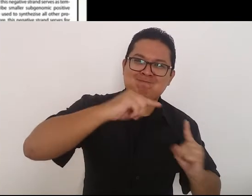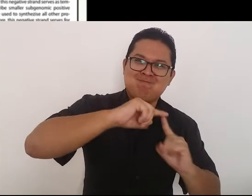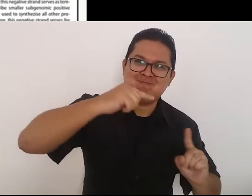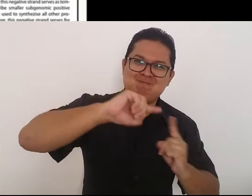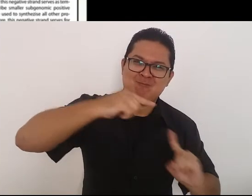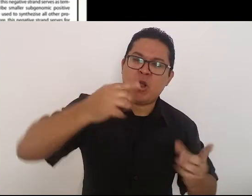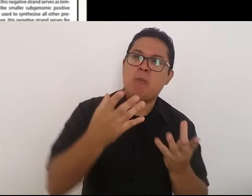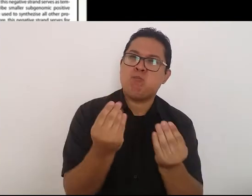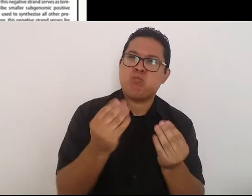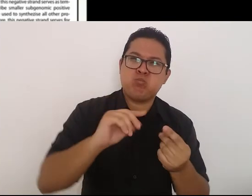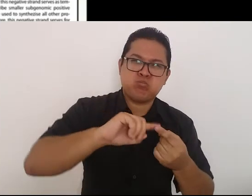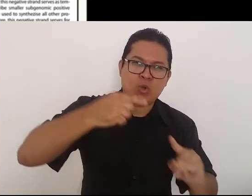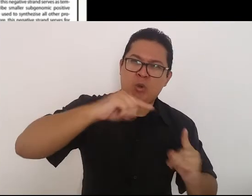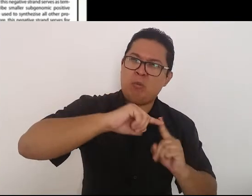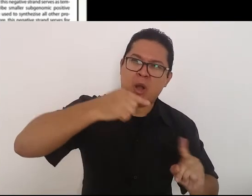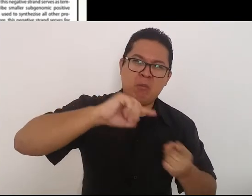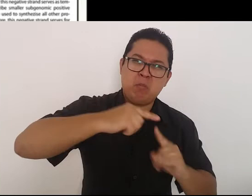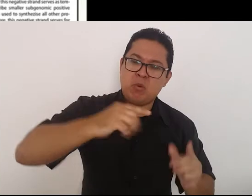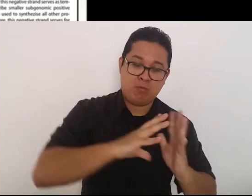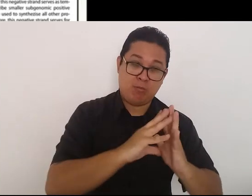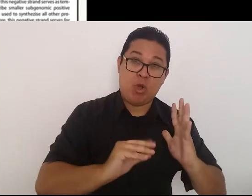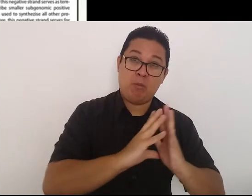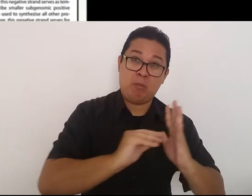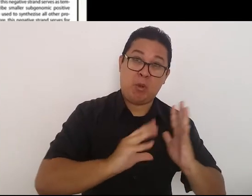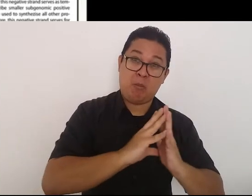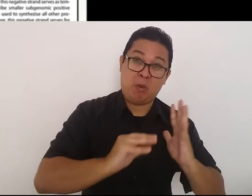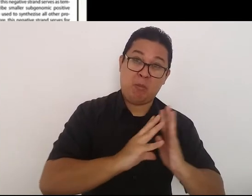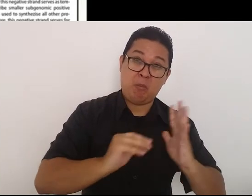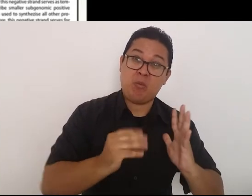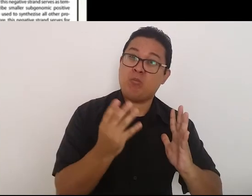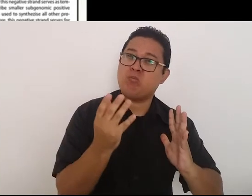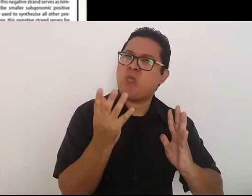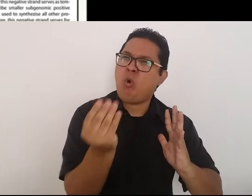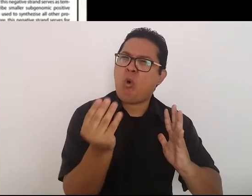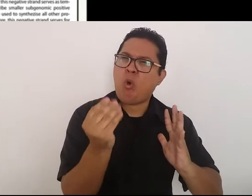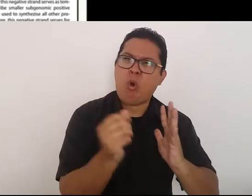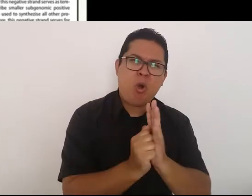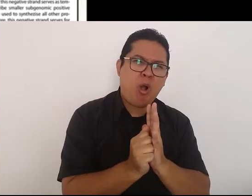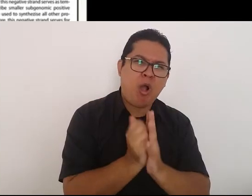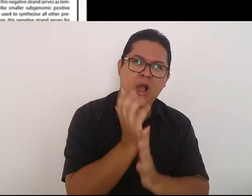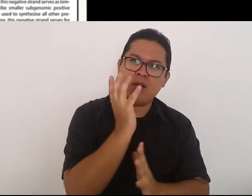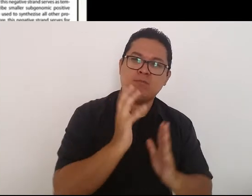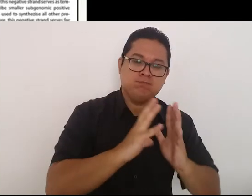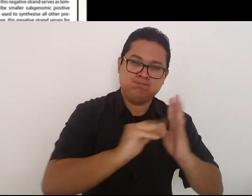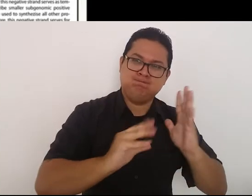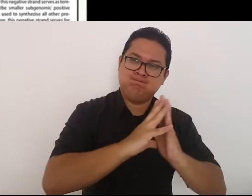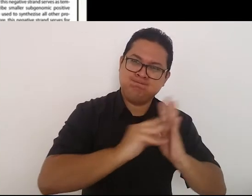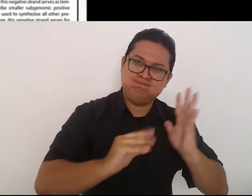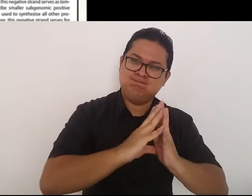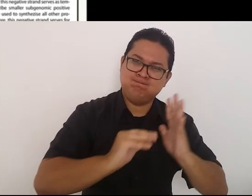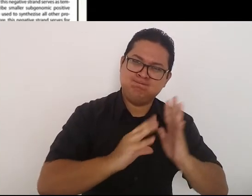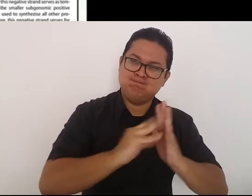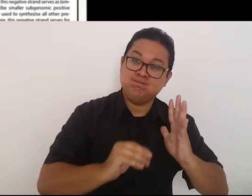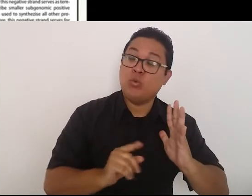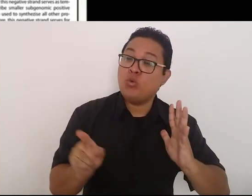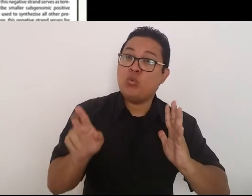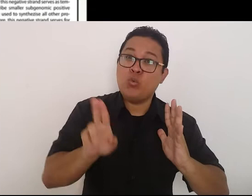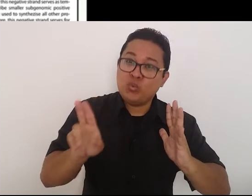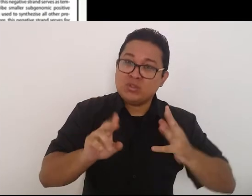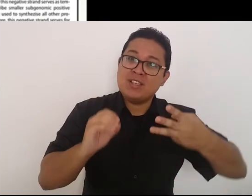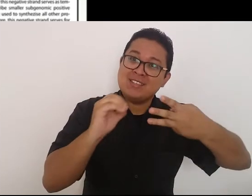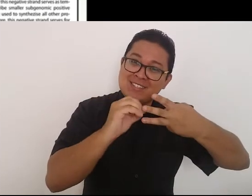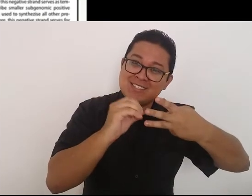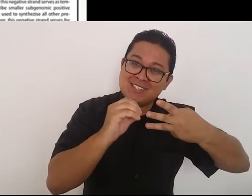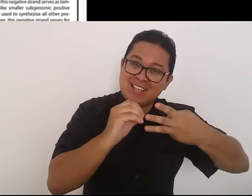dele. Esse RNA dele, ele vai usar os seus ribossomos, a sua maquinaria, e